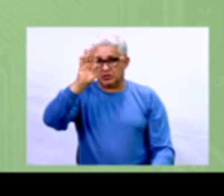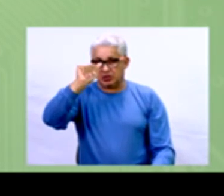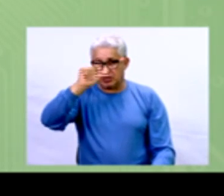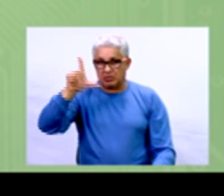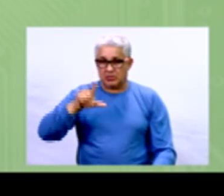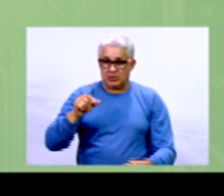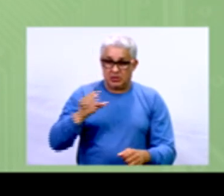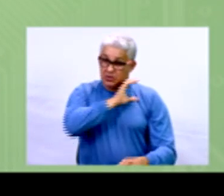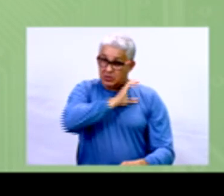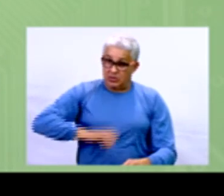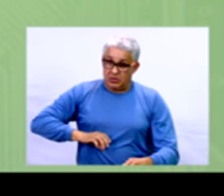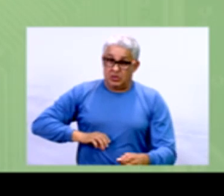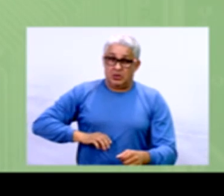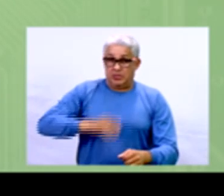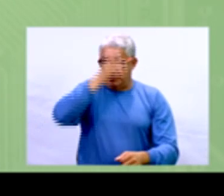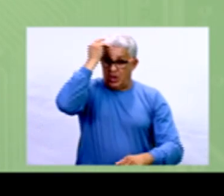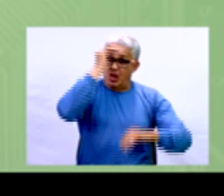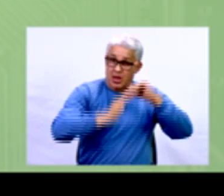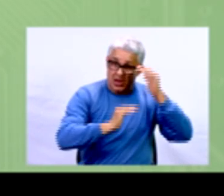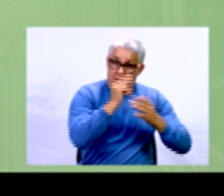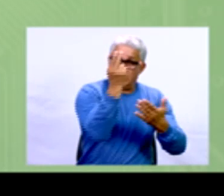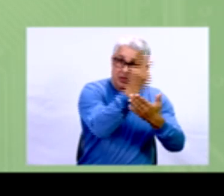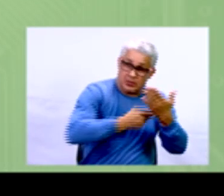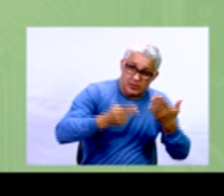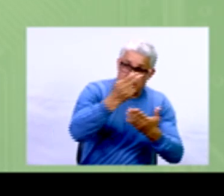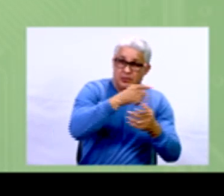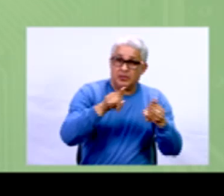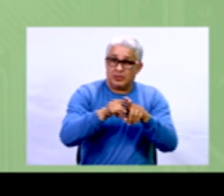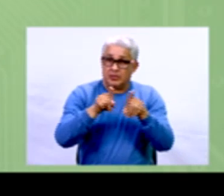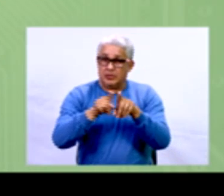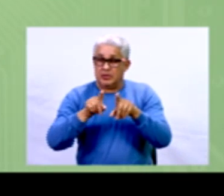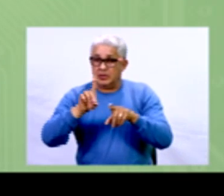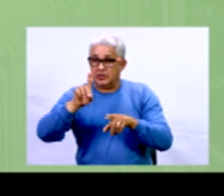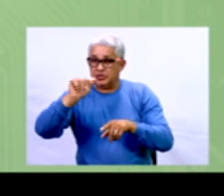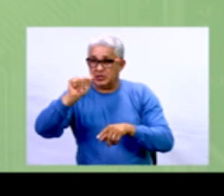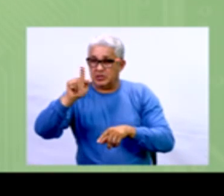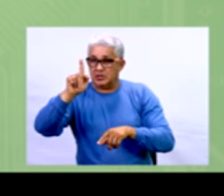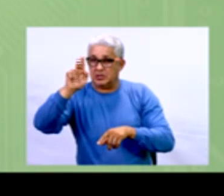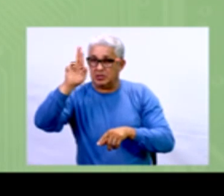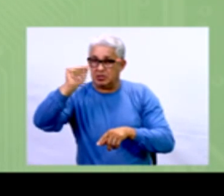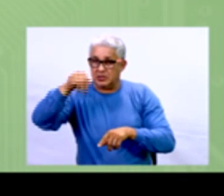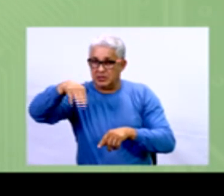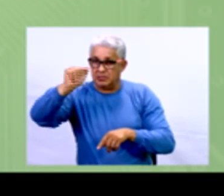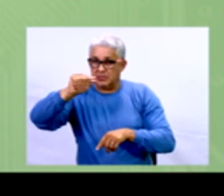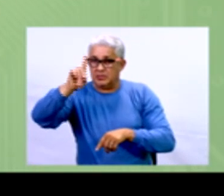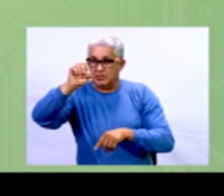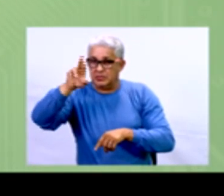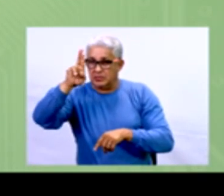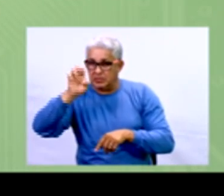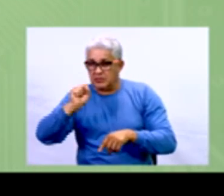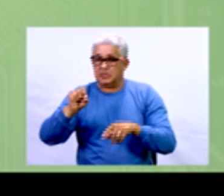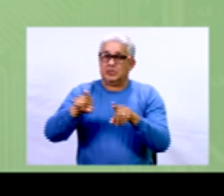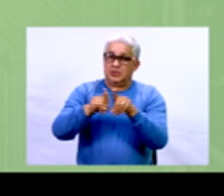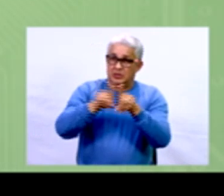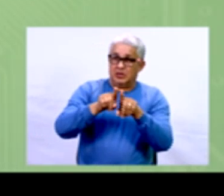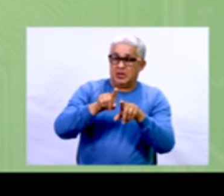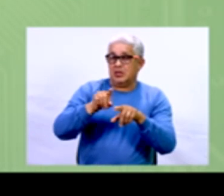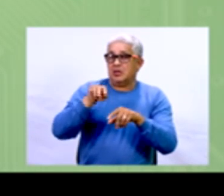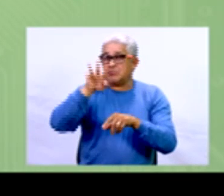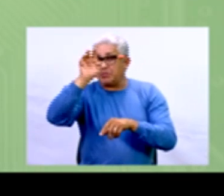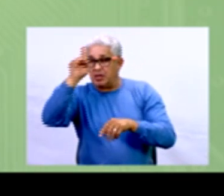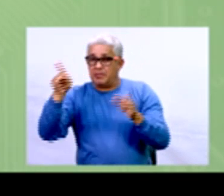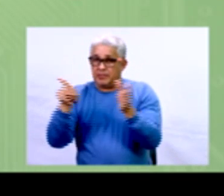desenhistas, ilustradores e diagramadores na elaboração do desenho das páginas de sites na